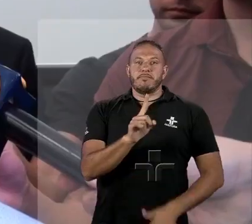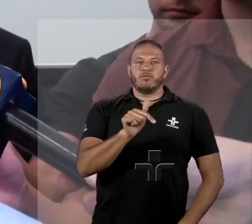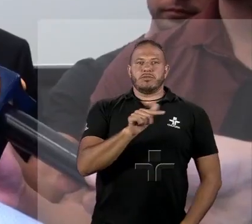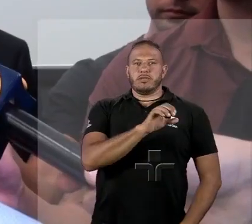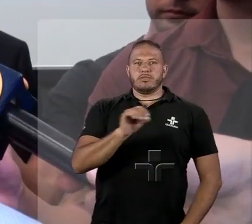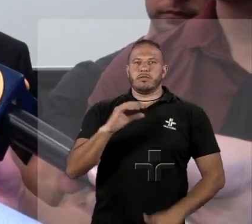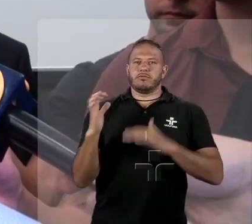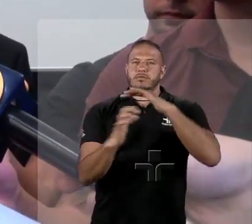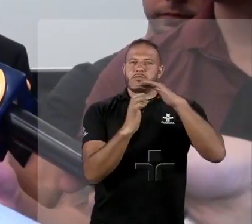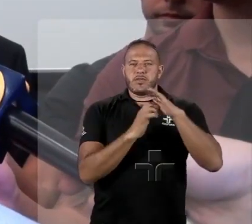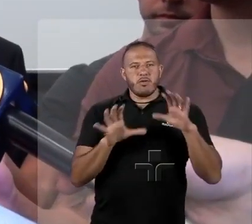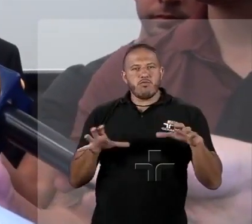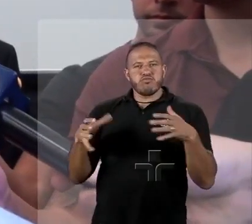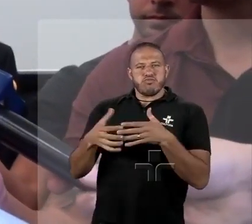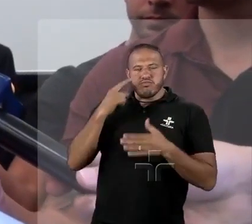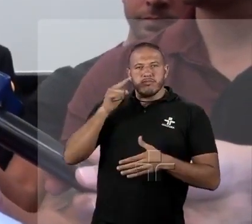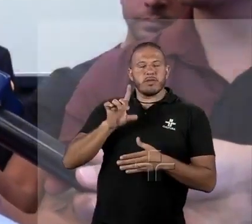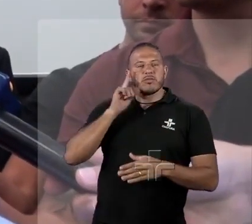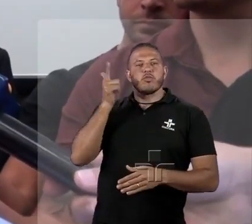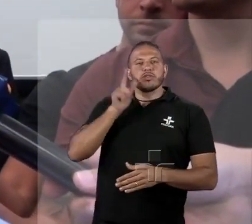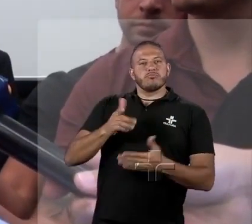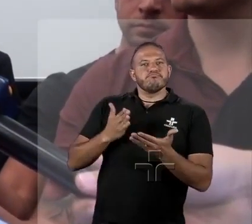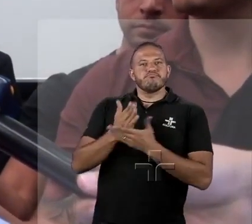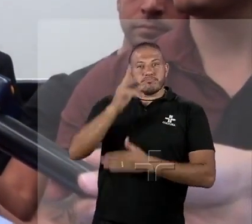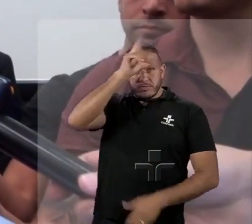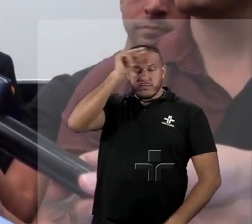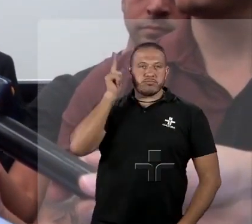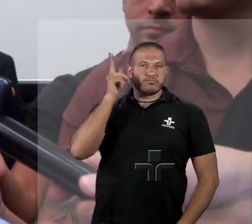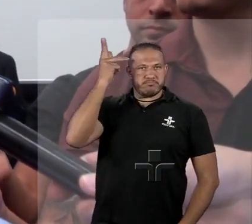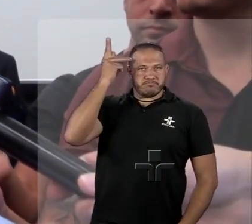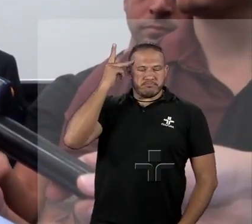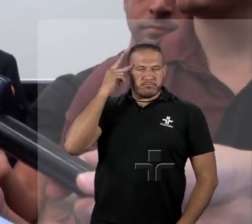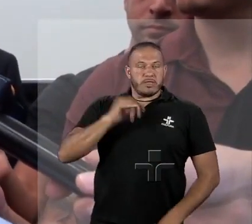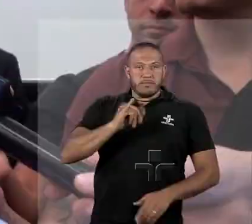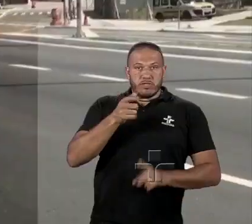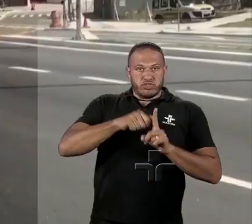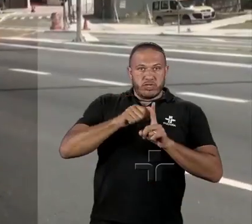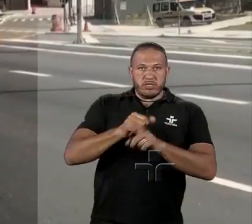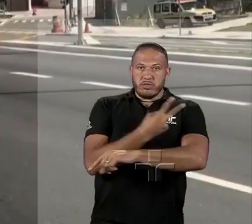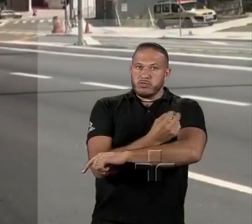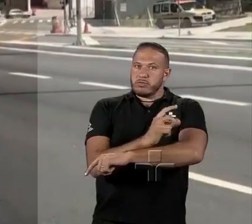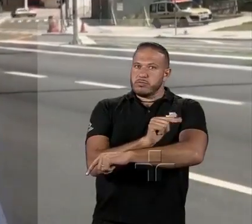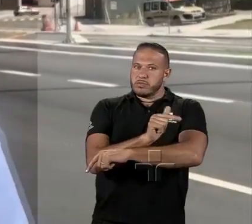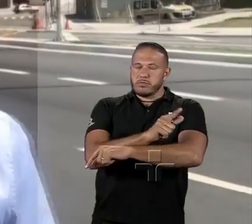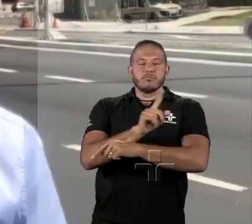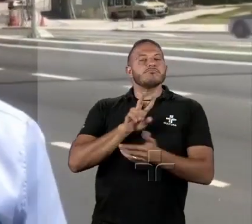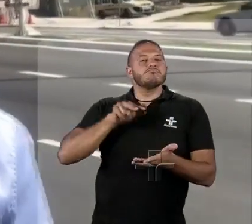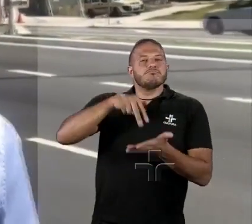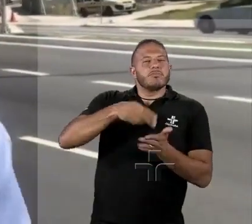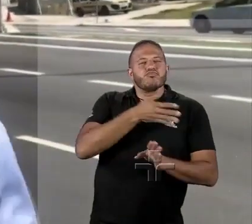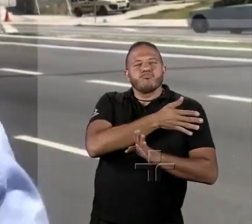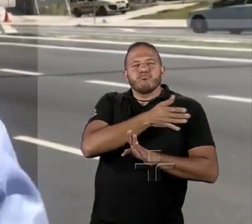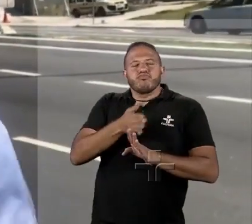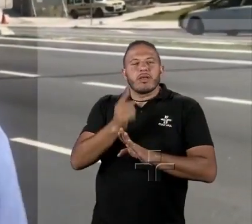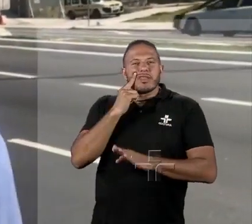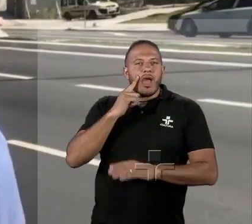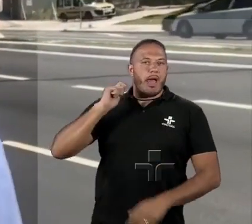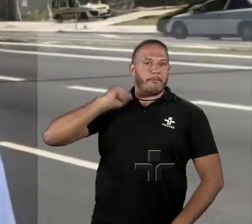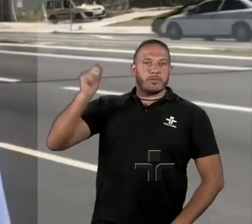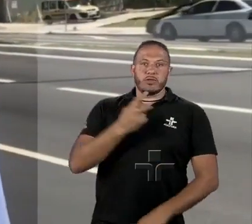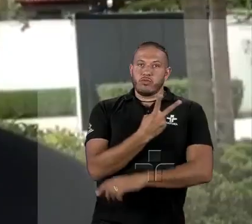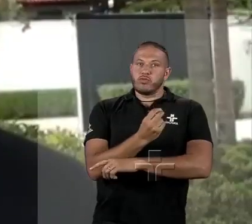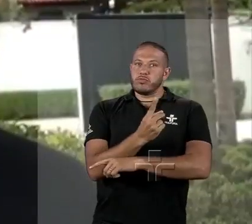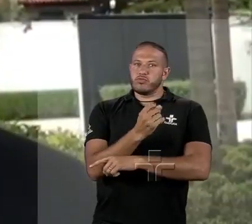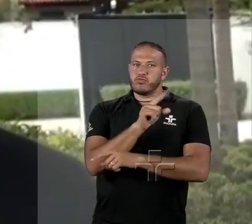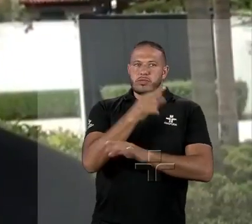empresas. Eleito para a Prefeitura de São Paulo, assumiu em janeiro de 2017, cargo que ocupou até abril de 2018, quando